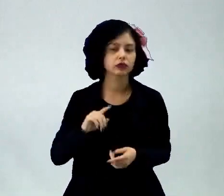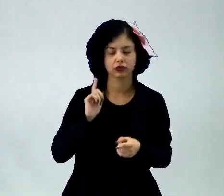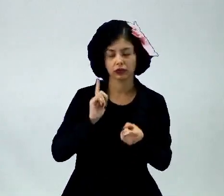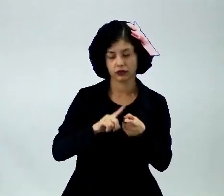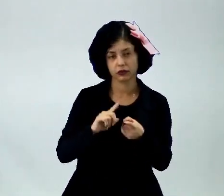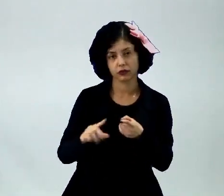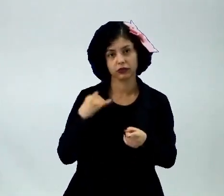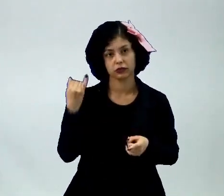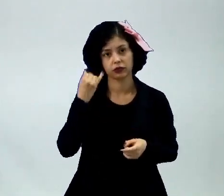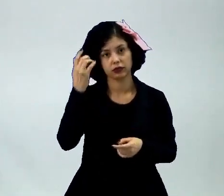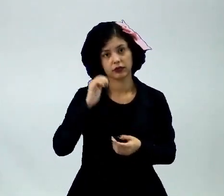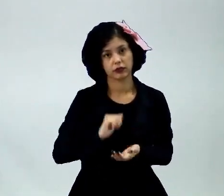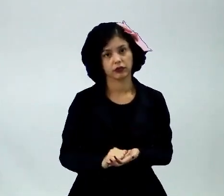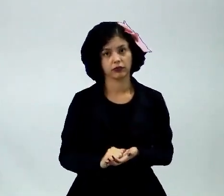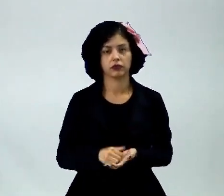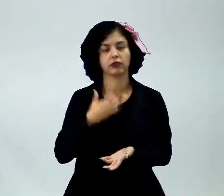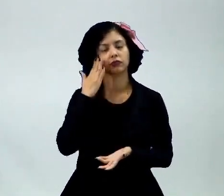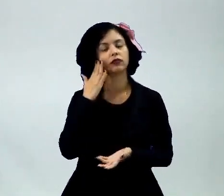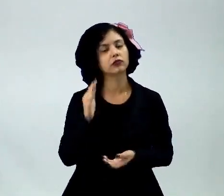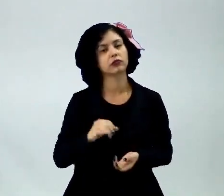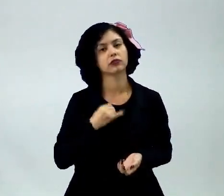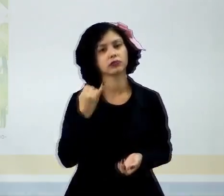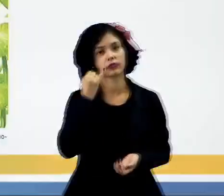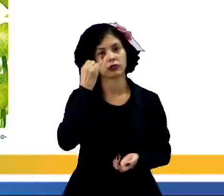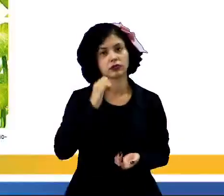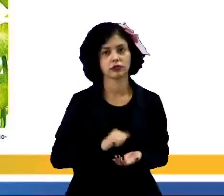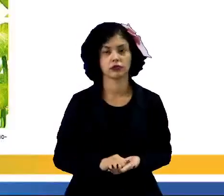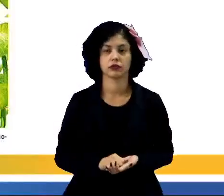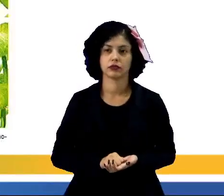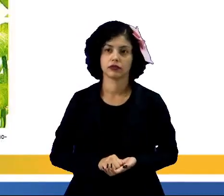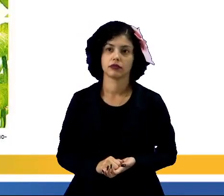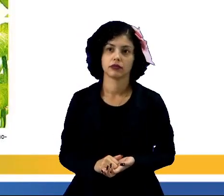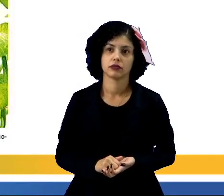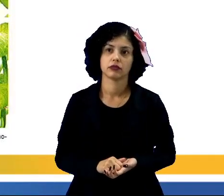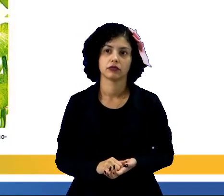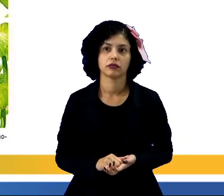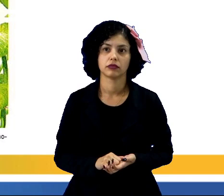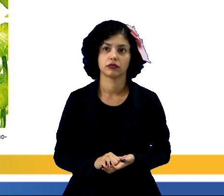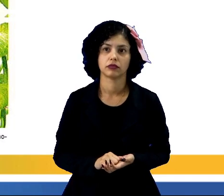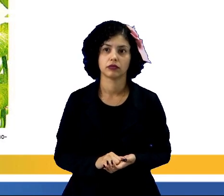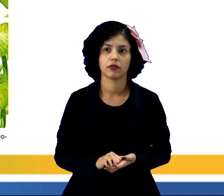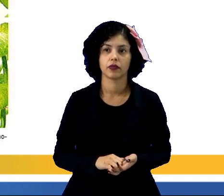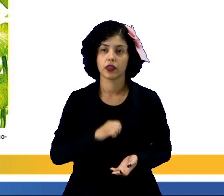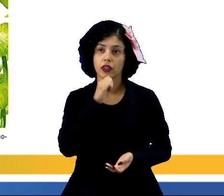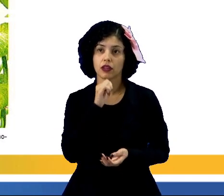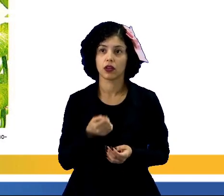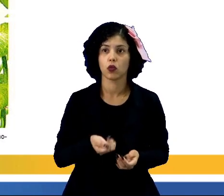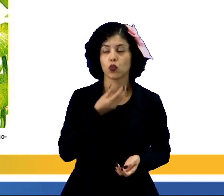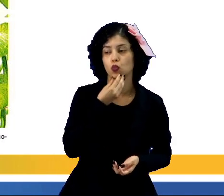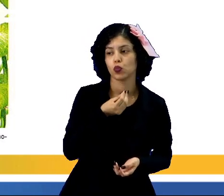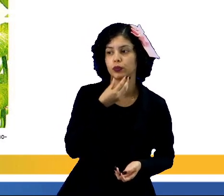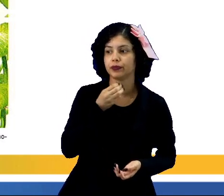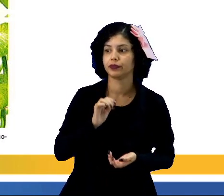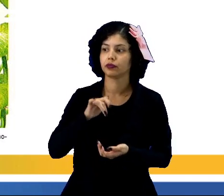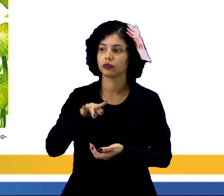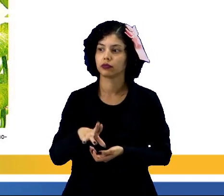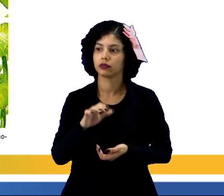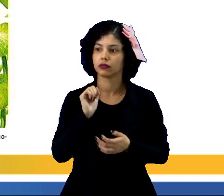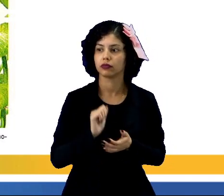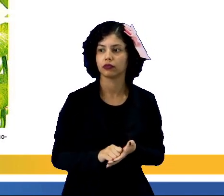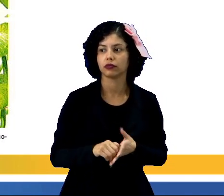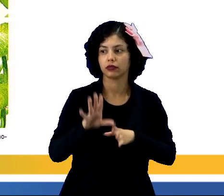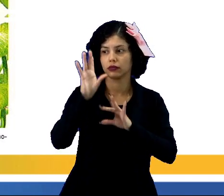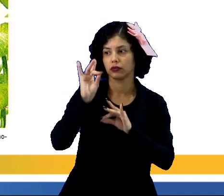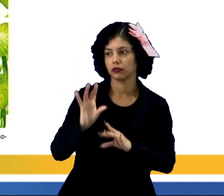que ele foi importante para essa compreensão da hereditariedade? Gregor Mendel foi um monge austríaco que ele